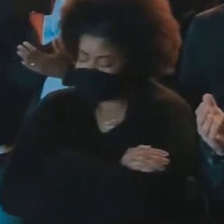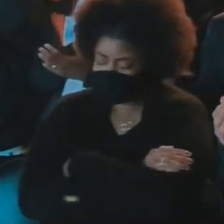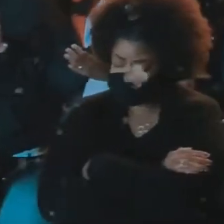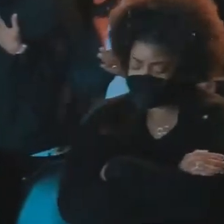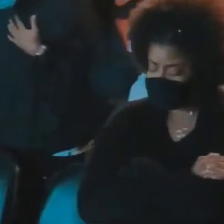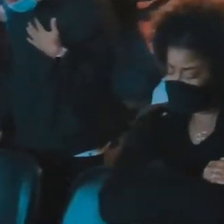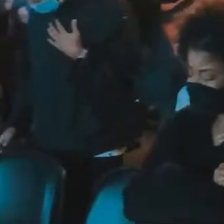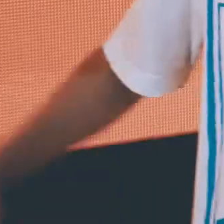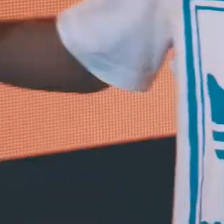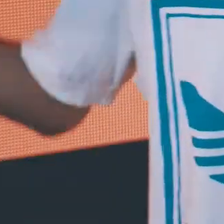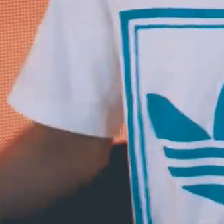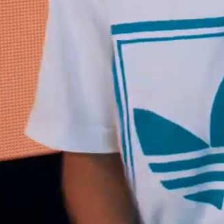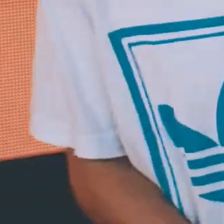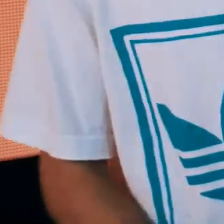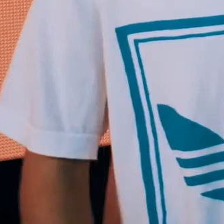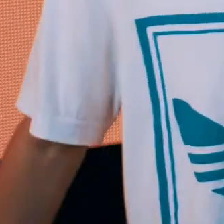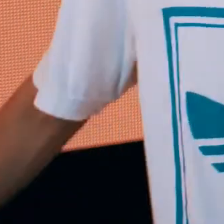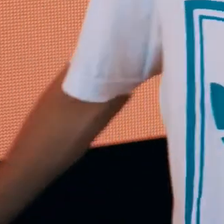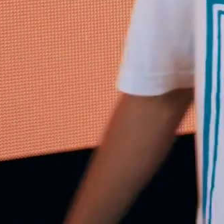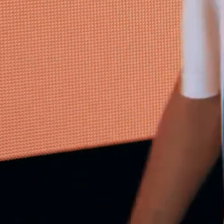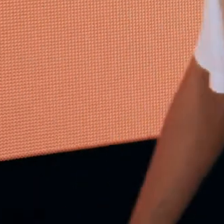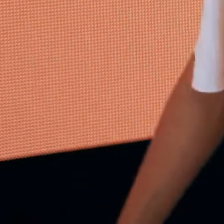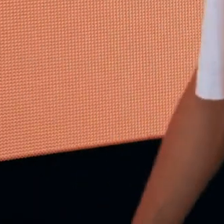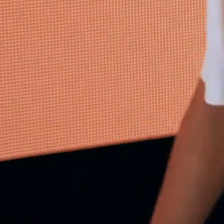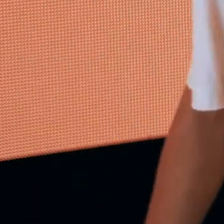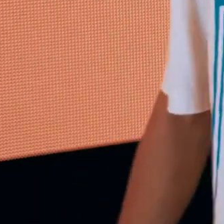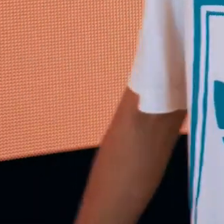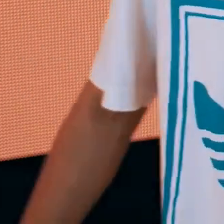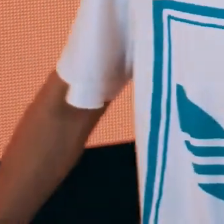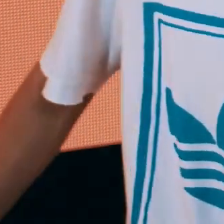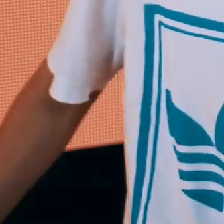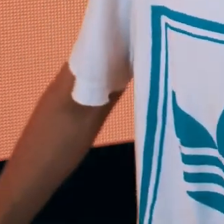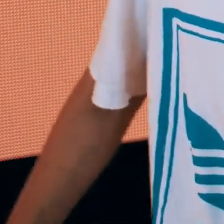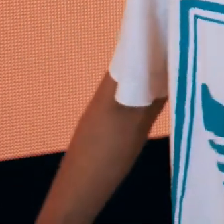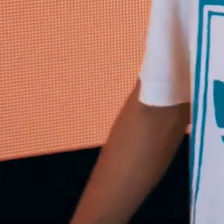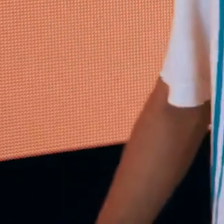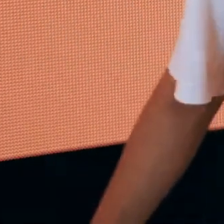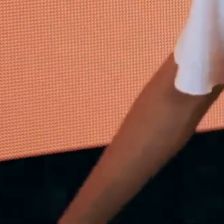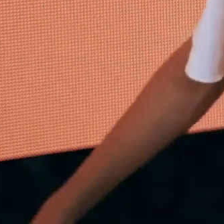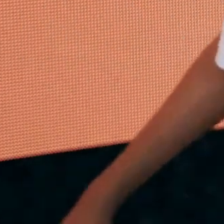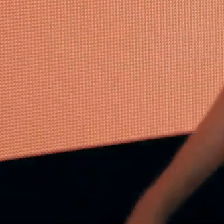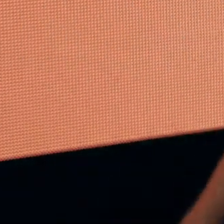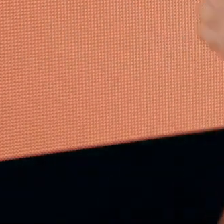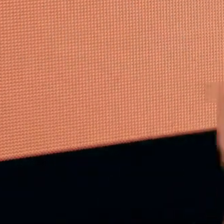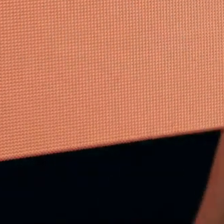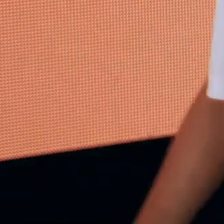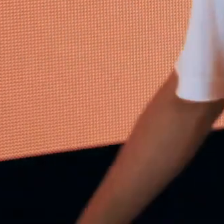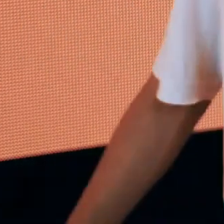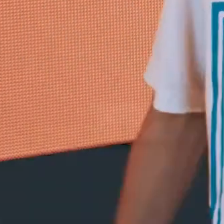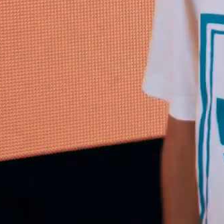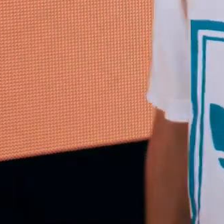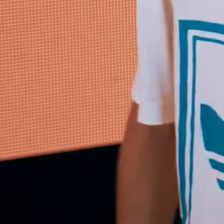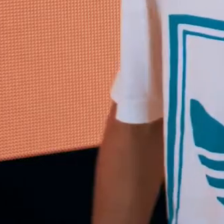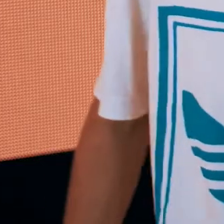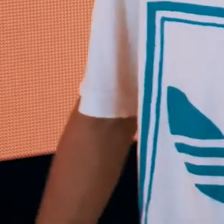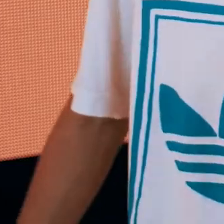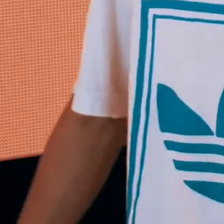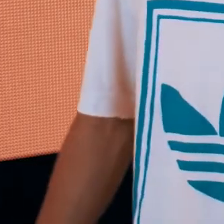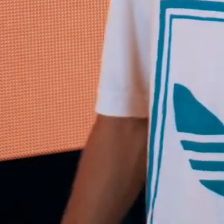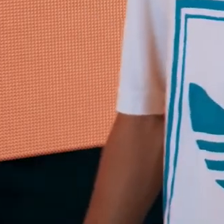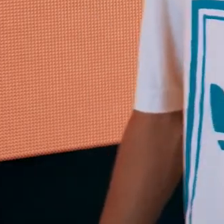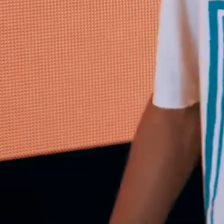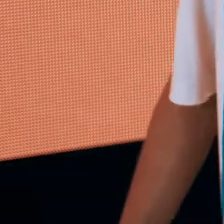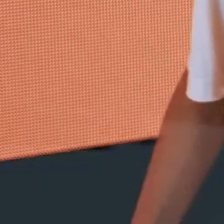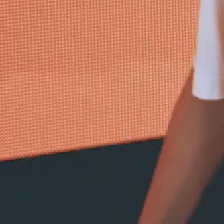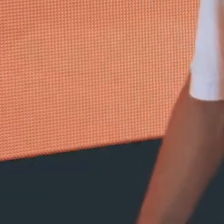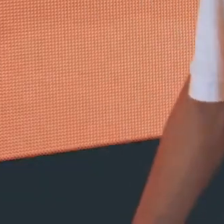Tempo Auxiliar. E seguindo a nossa programação, toda sexta-feira nós temos a nossa reunião de galeras lá no Templo Auxiliar, às 7 horas. Você quer fazer